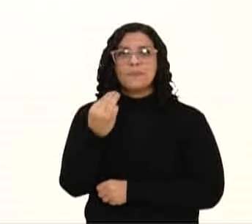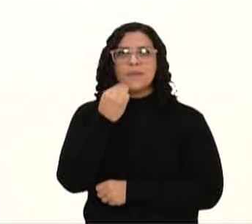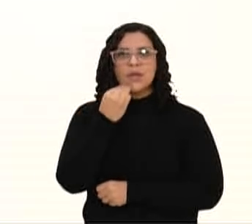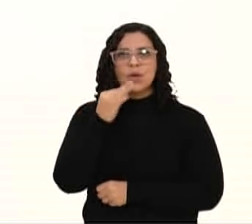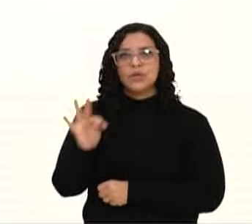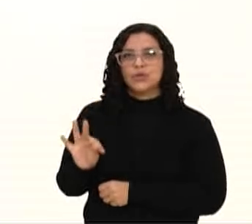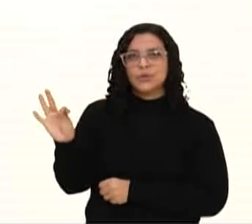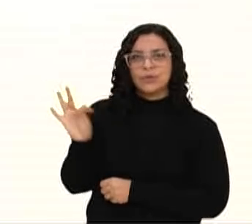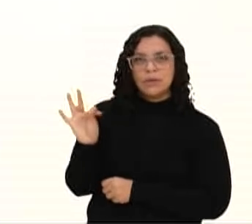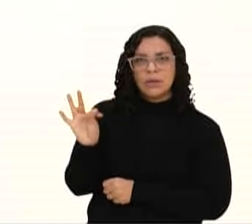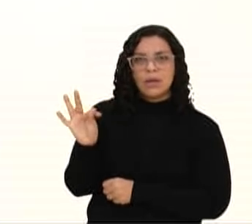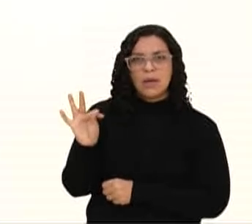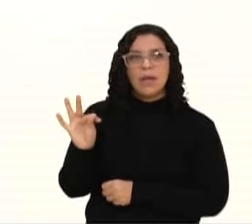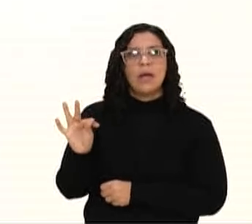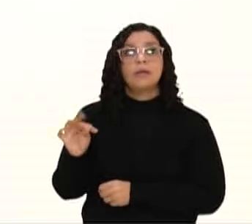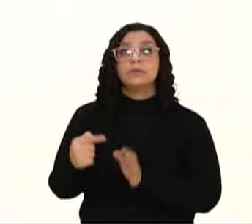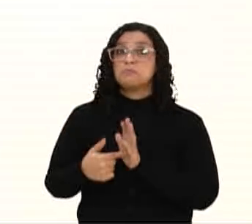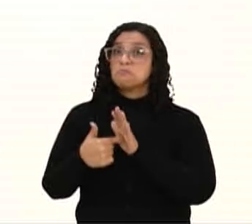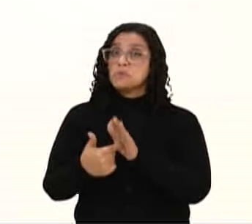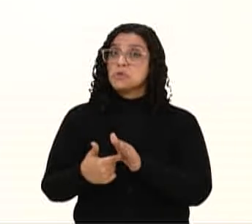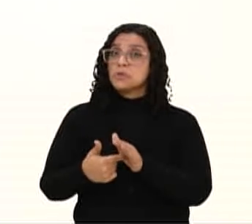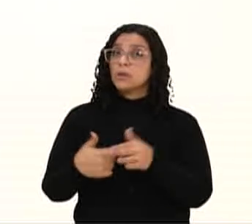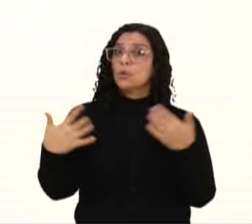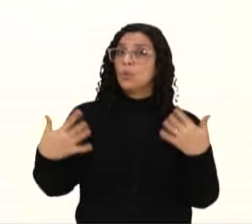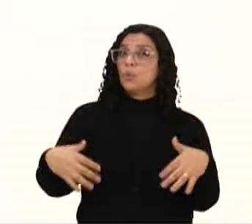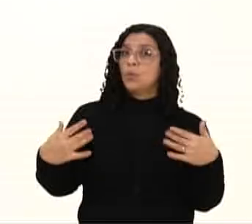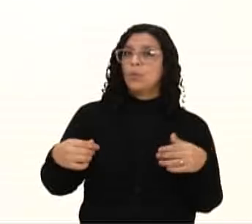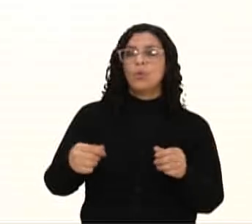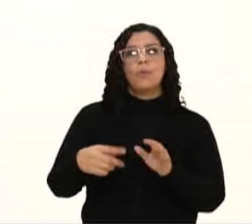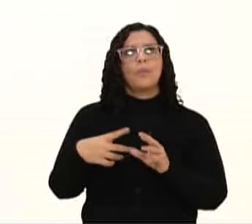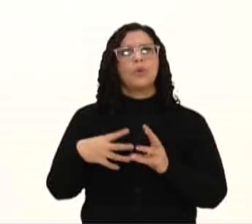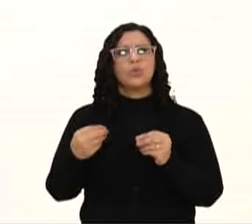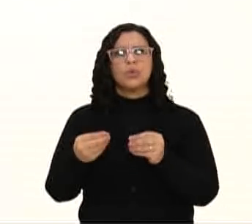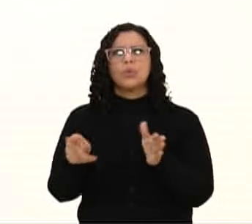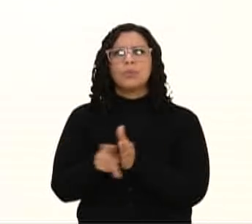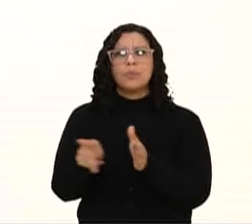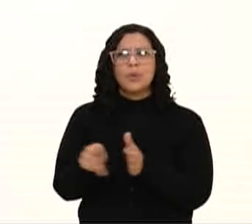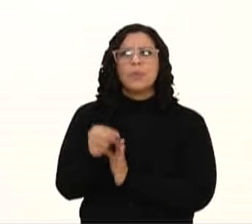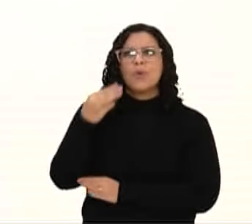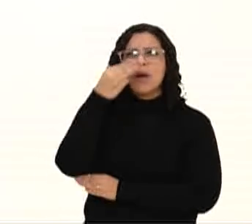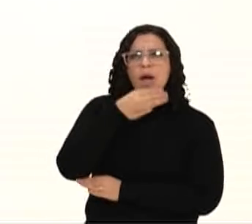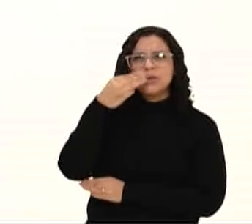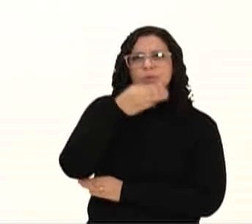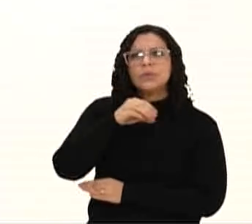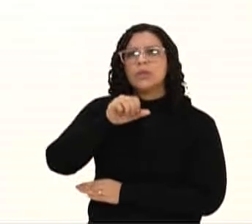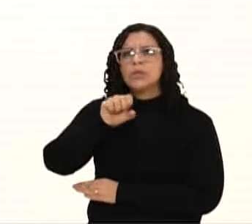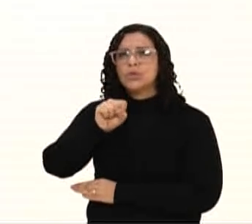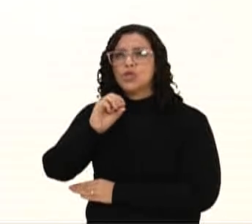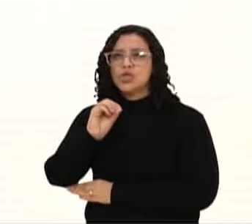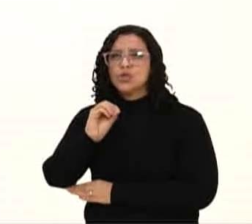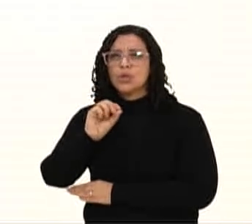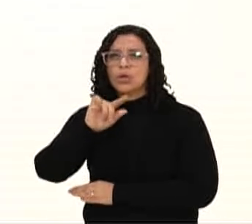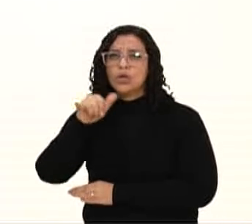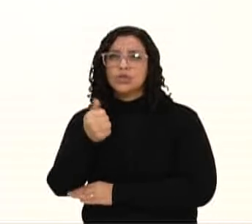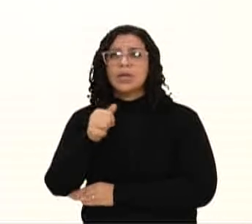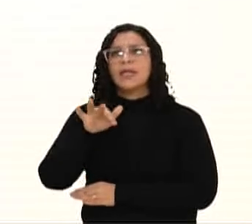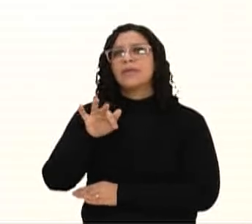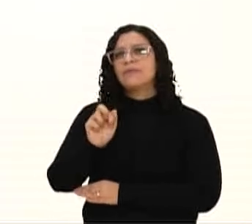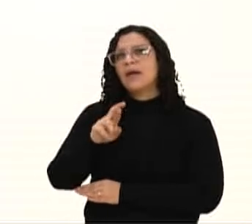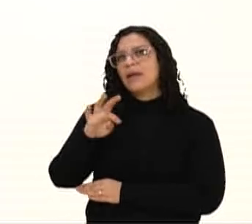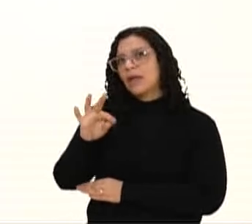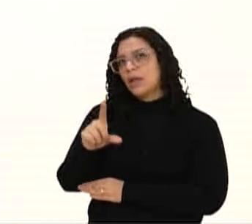de toneladas, se destacando ali para os farelos, açúcar e a soja, né? E